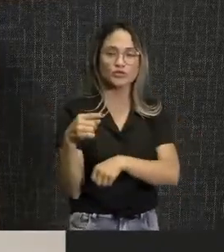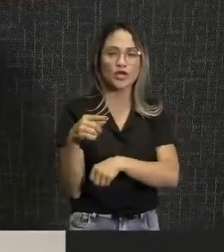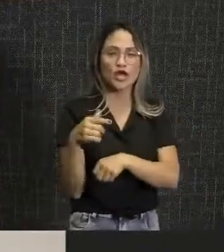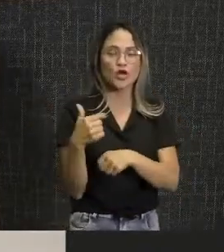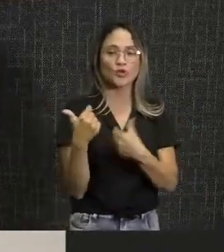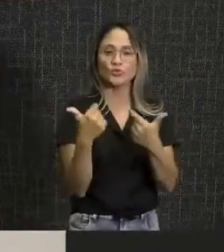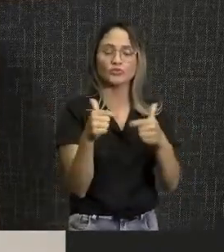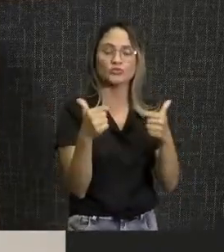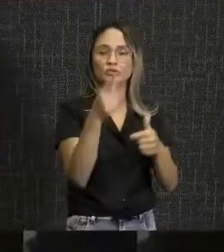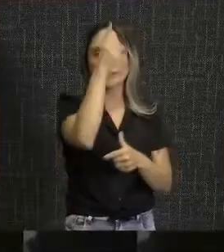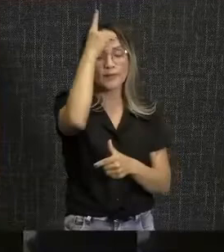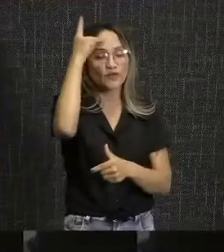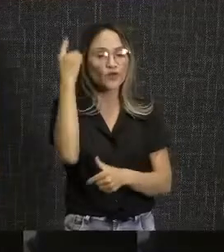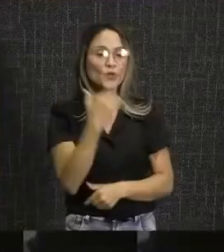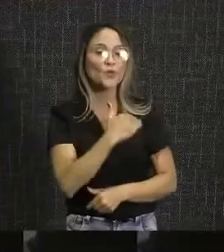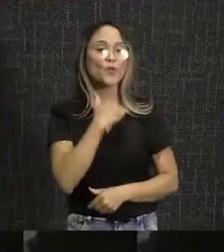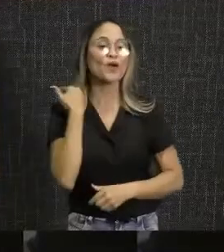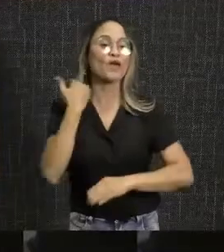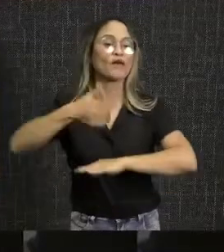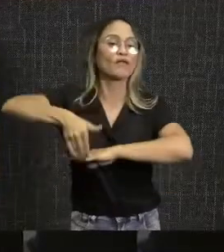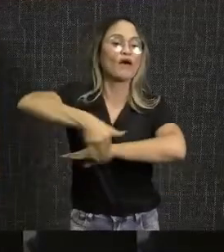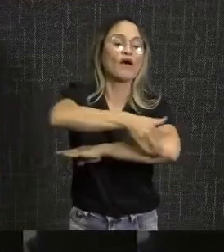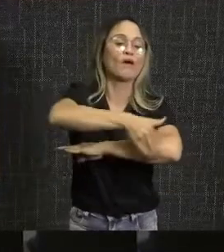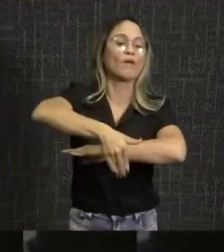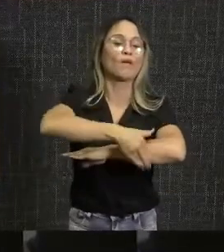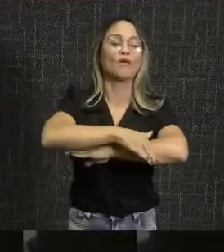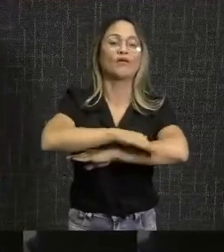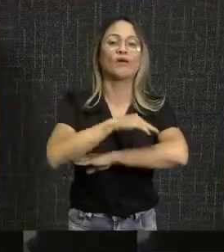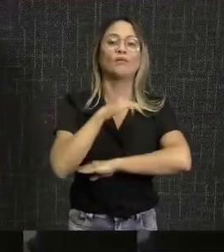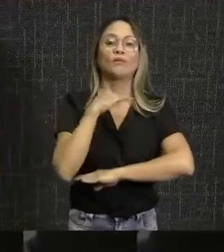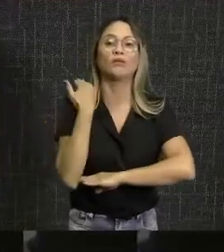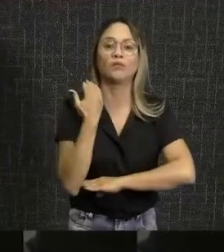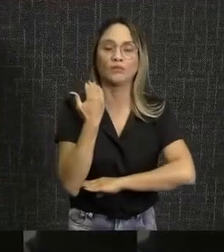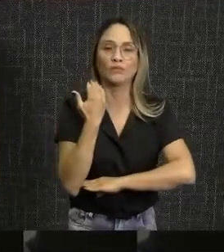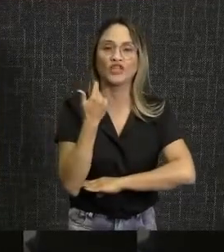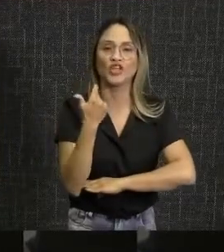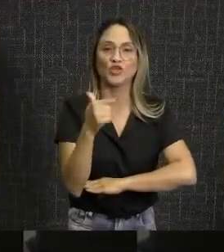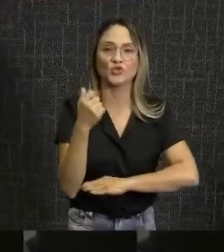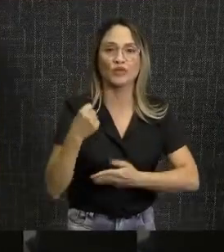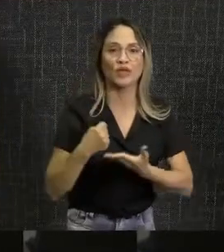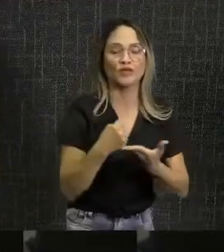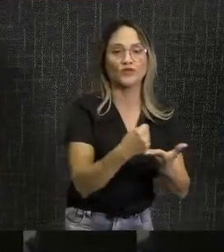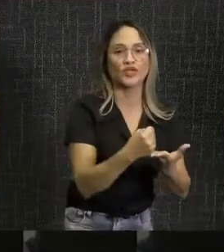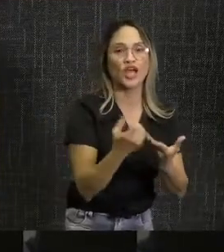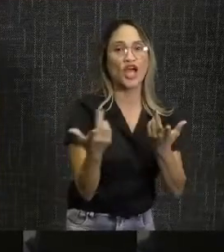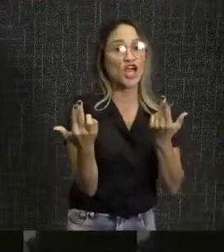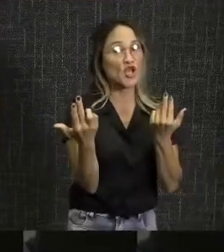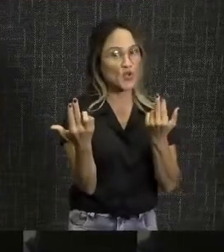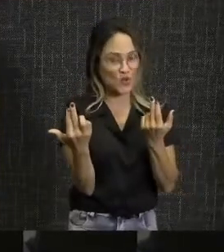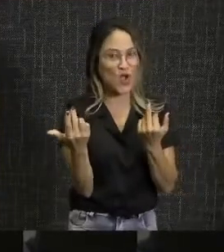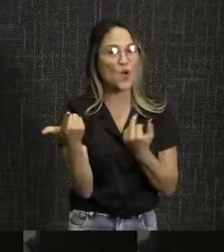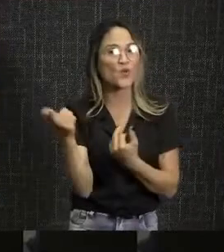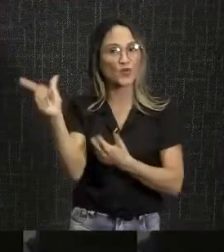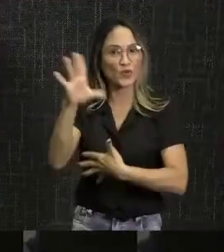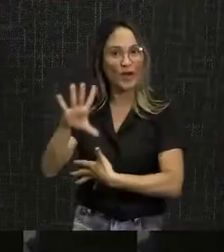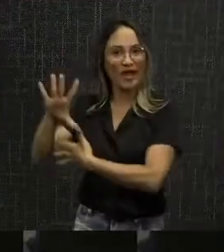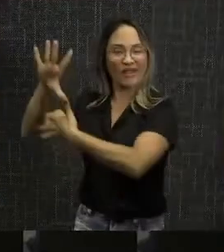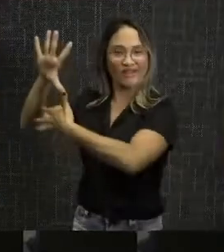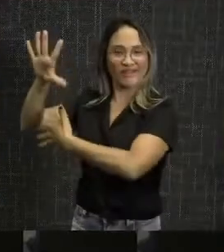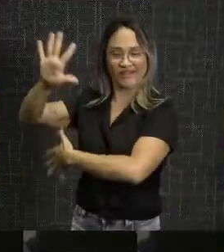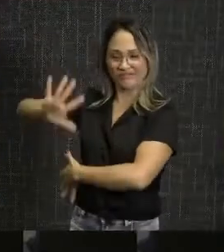na rua sem atendimento, pessoa morrer na rua, como a gente viu em vários países aqui da América Latina acontecer. Isso